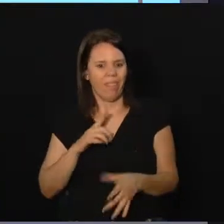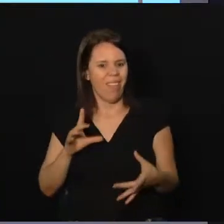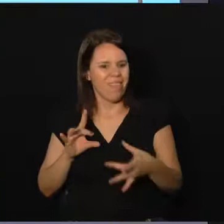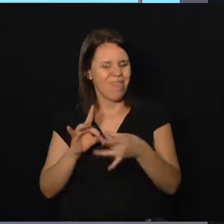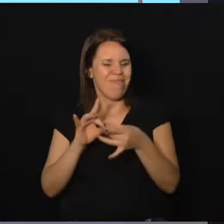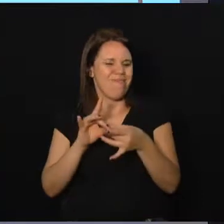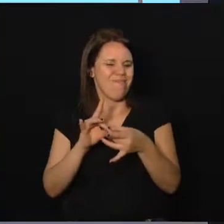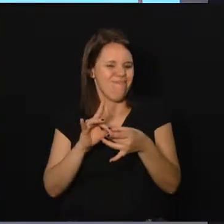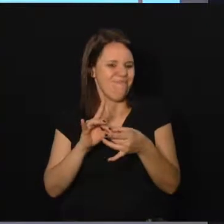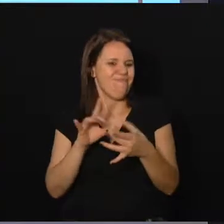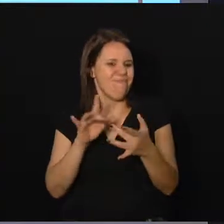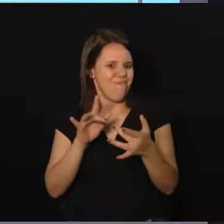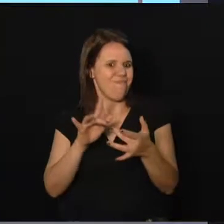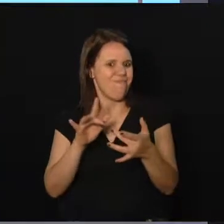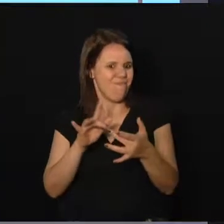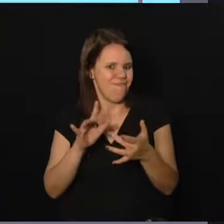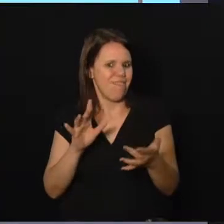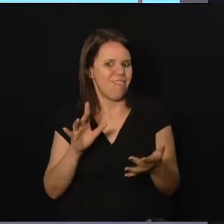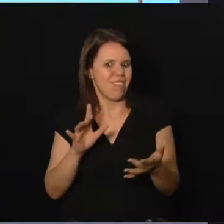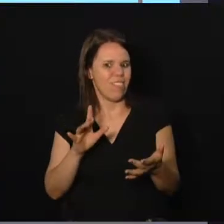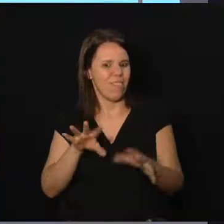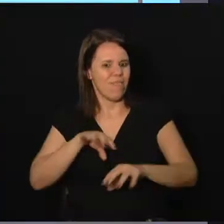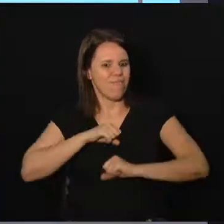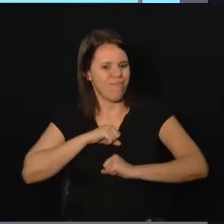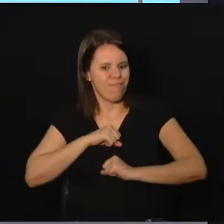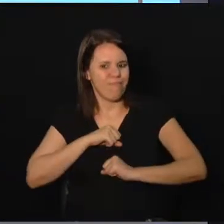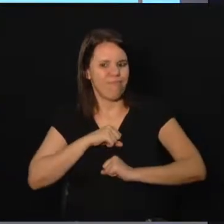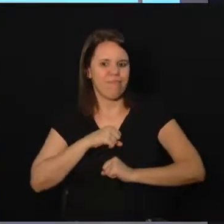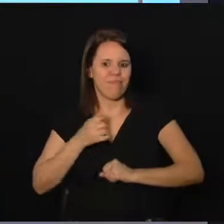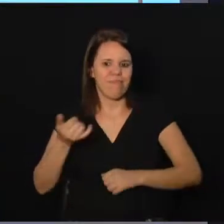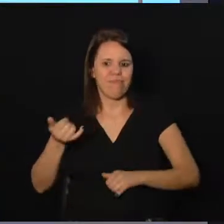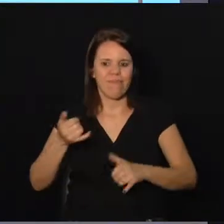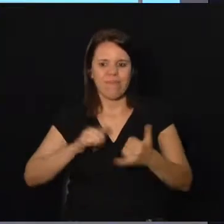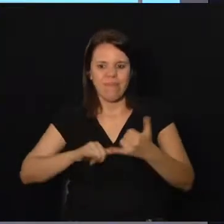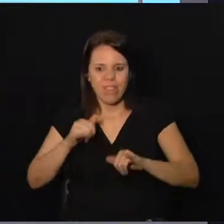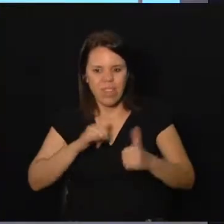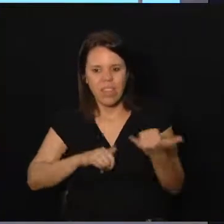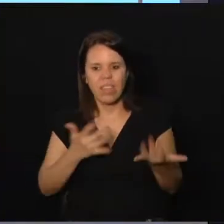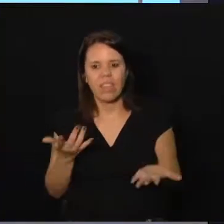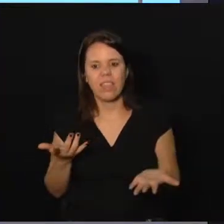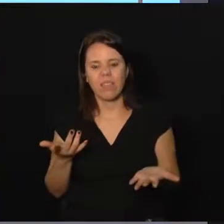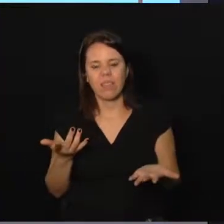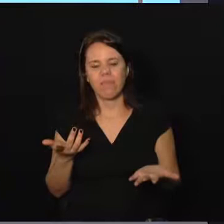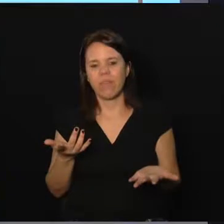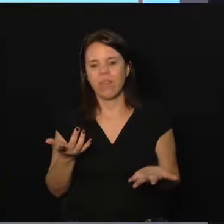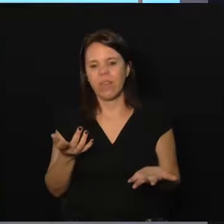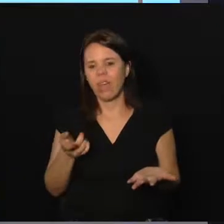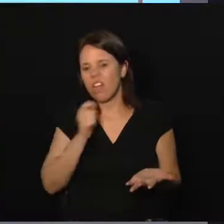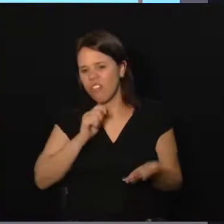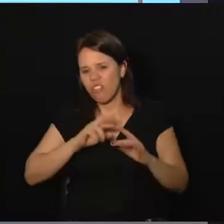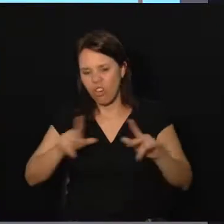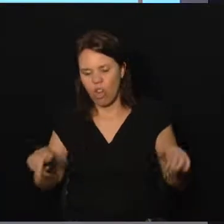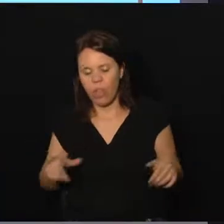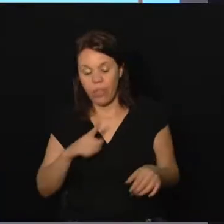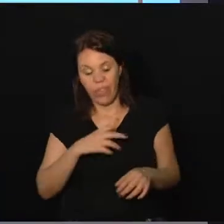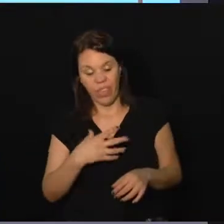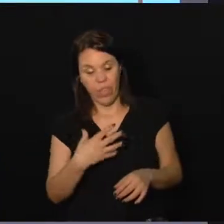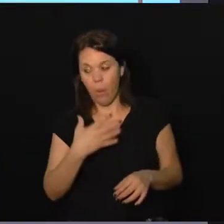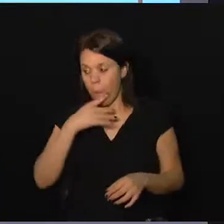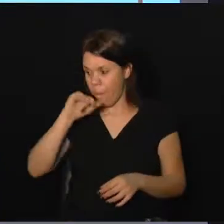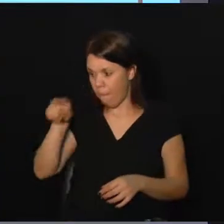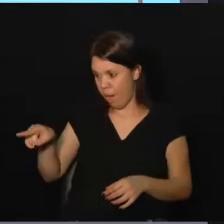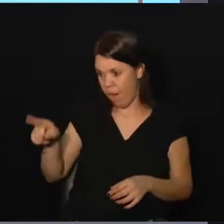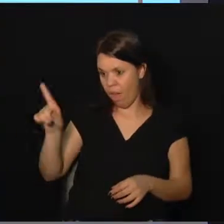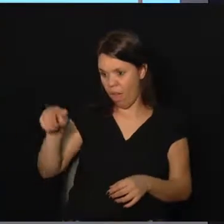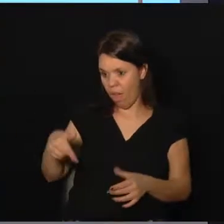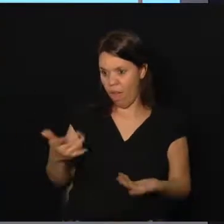dependência química. Também é uma forma de prevenção. Se um filho tem um pai, por exemplo, que é dependente químico, é bom ele